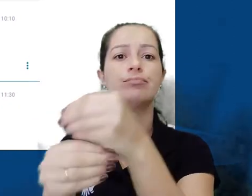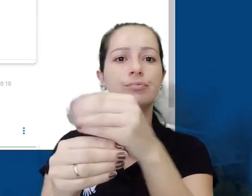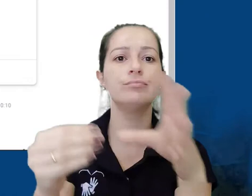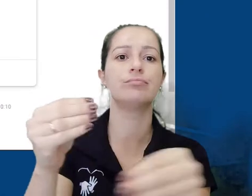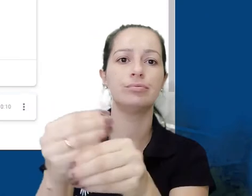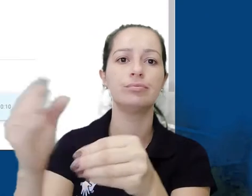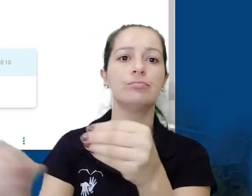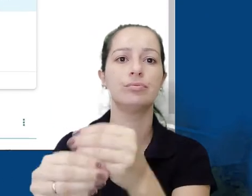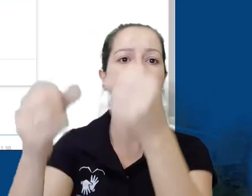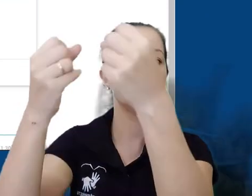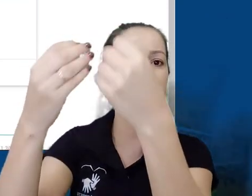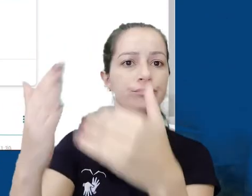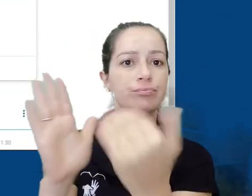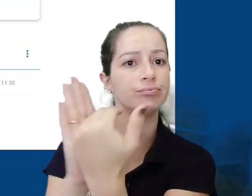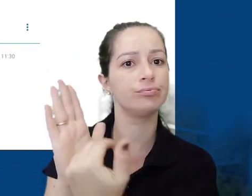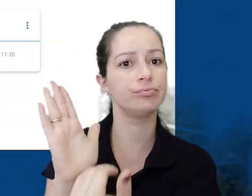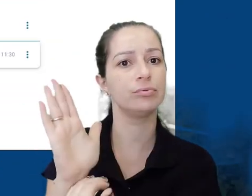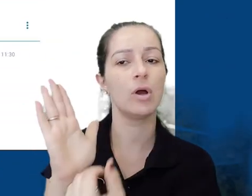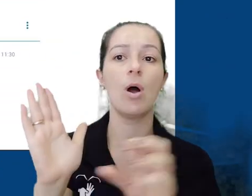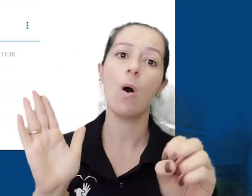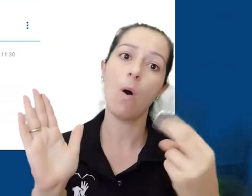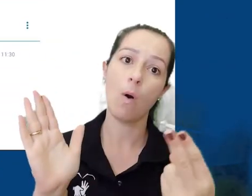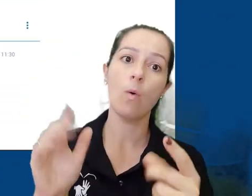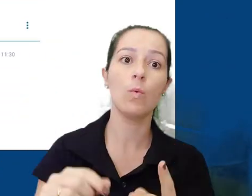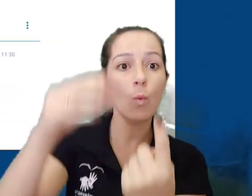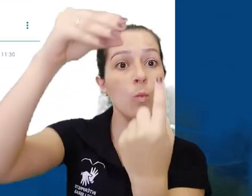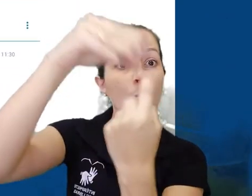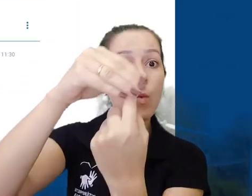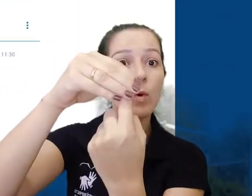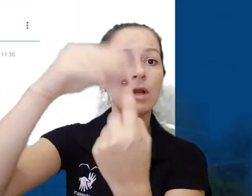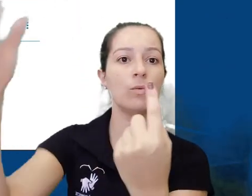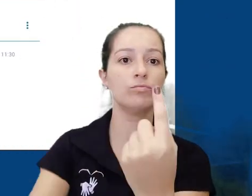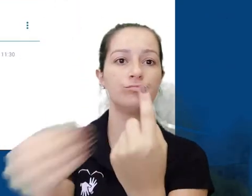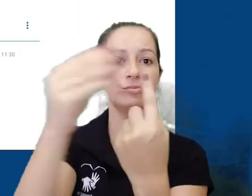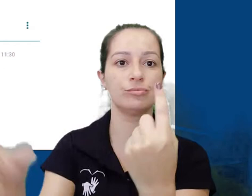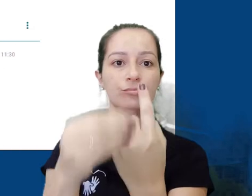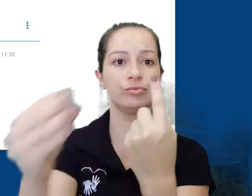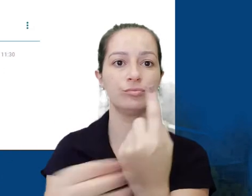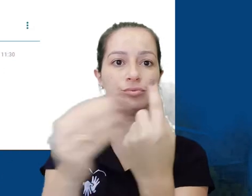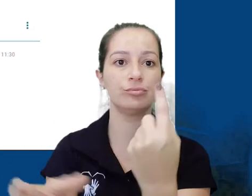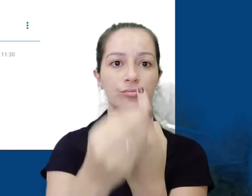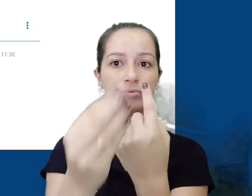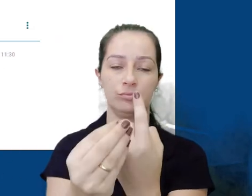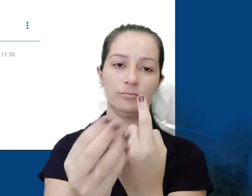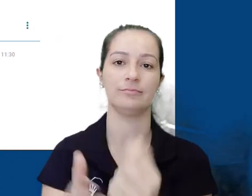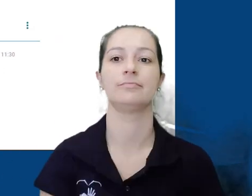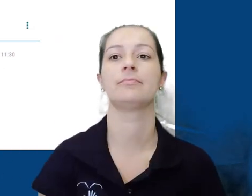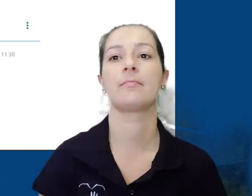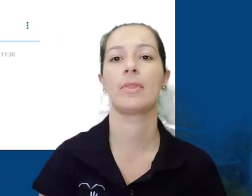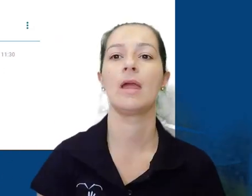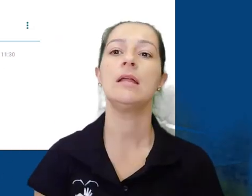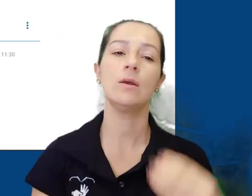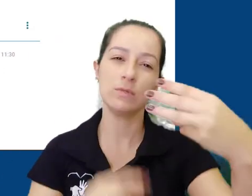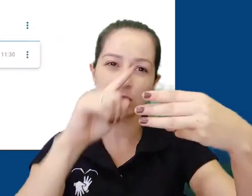materiais como uma semana um atualmente Ou posso ficar no material único com todos os meus anexos referências etc para simplificar Este